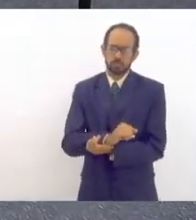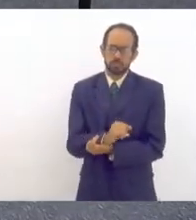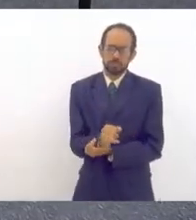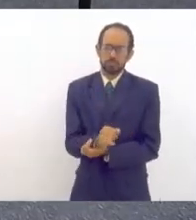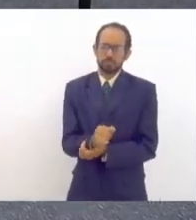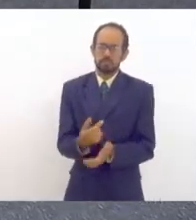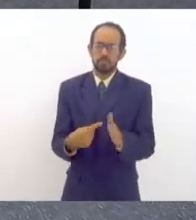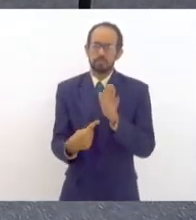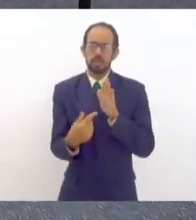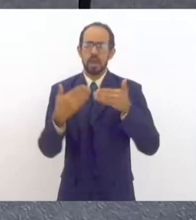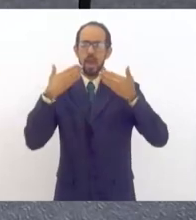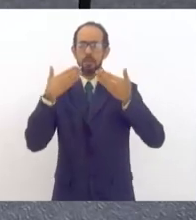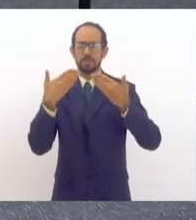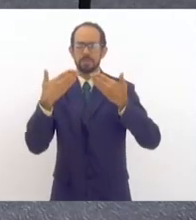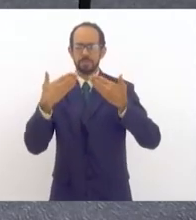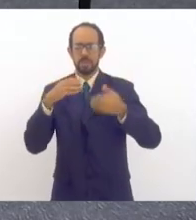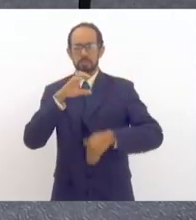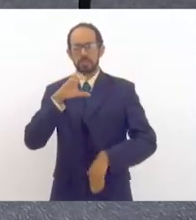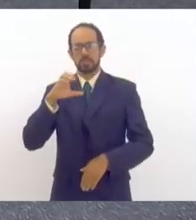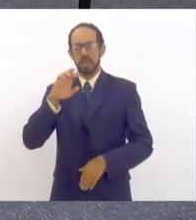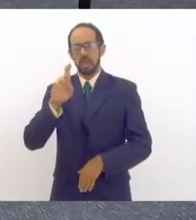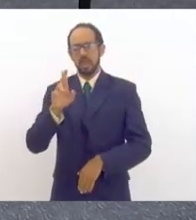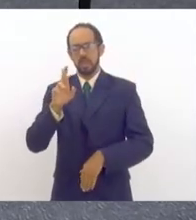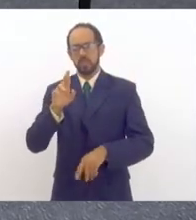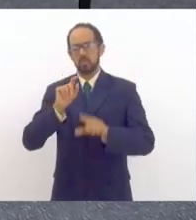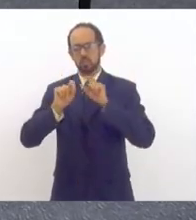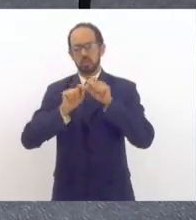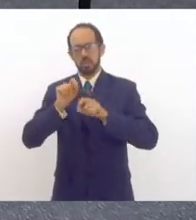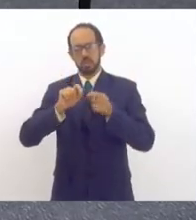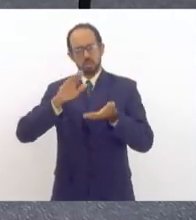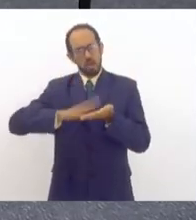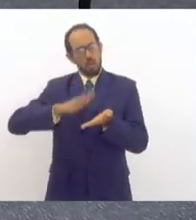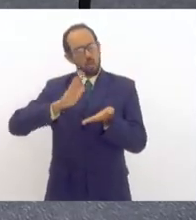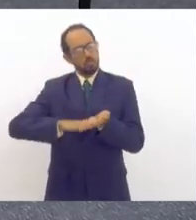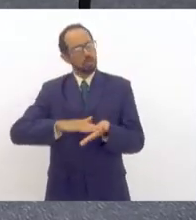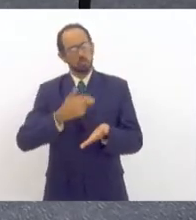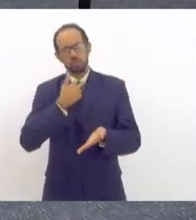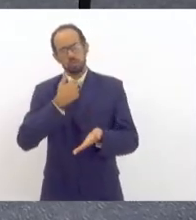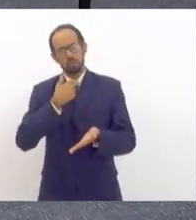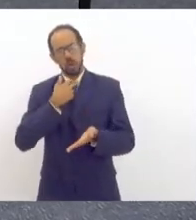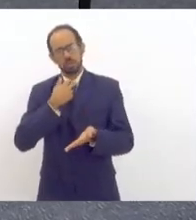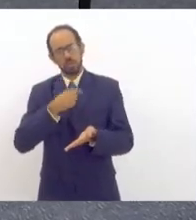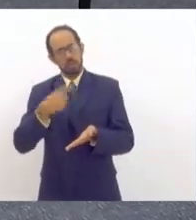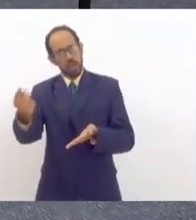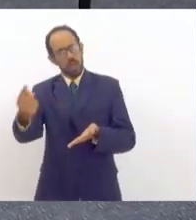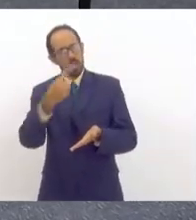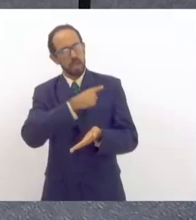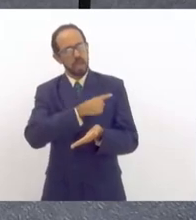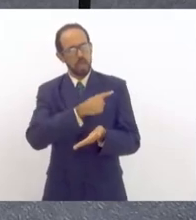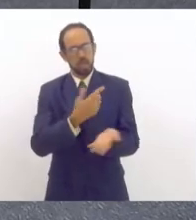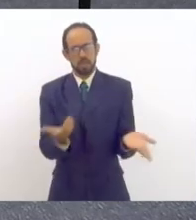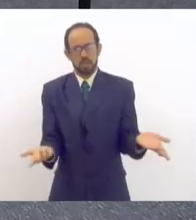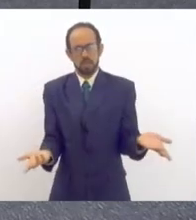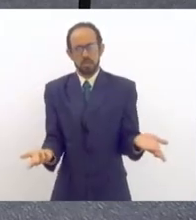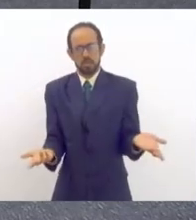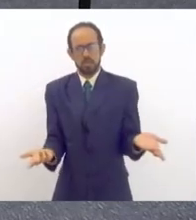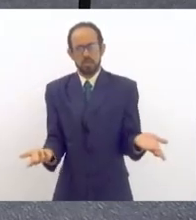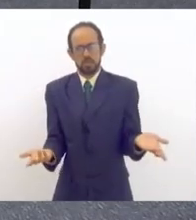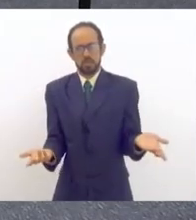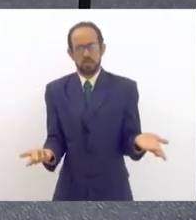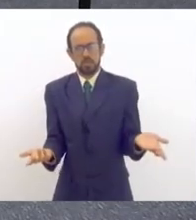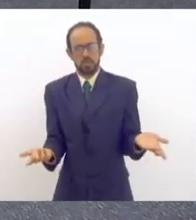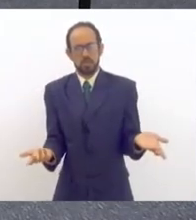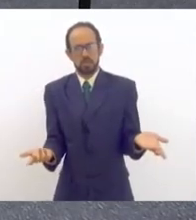de apresentar a CCR que a cobrança não pode ser a cobrança nos dois sentidos senão vai pagar verdade